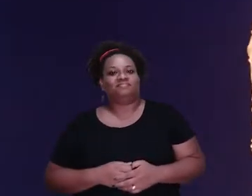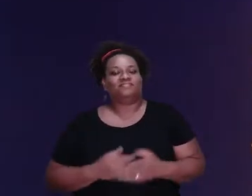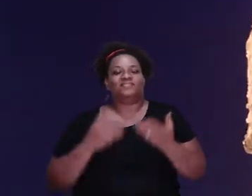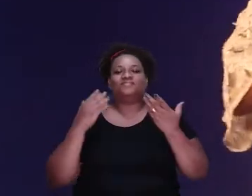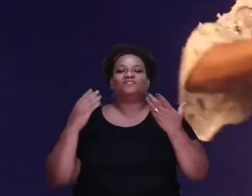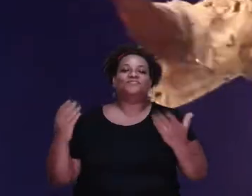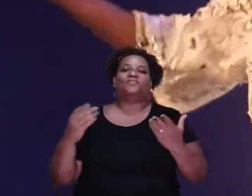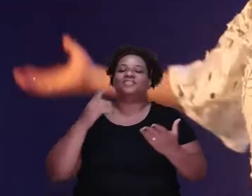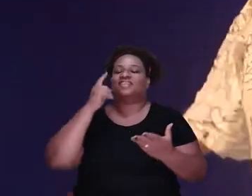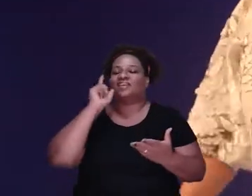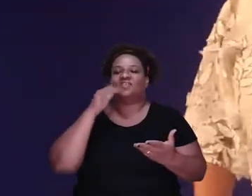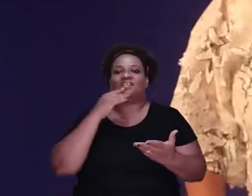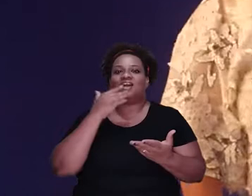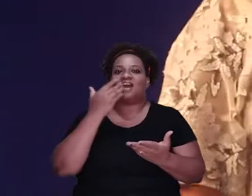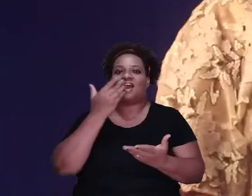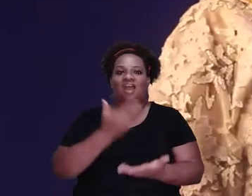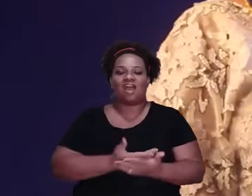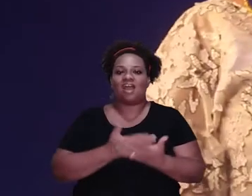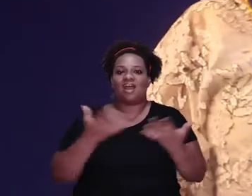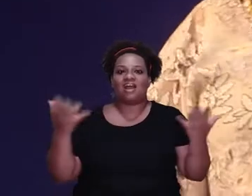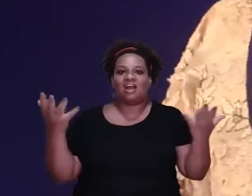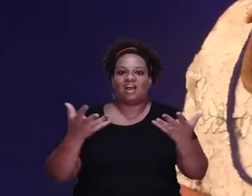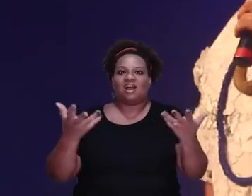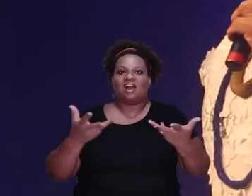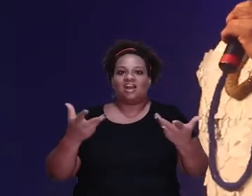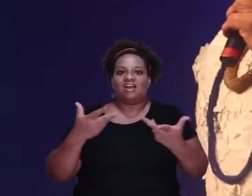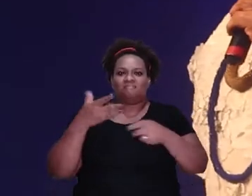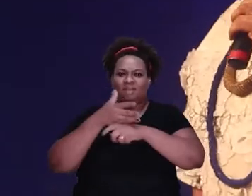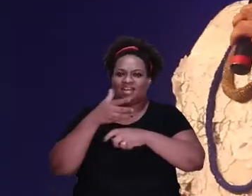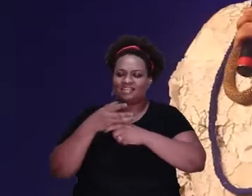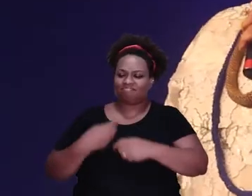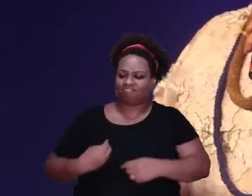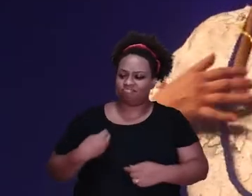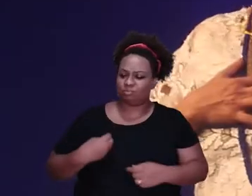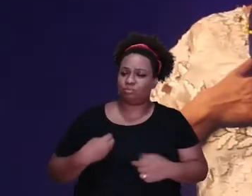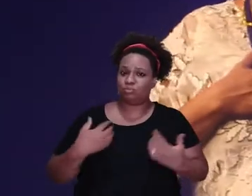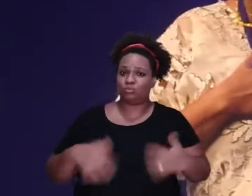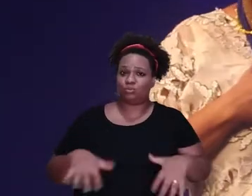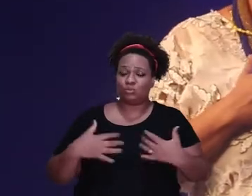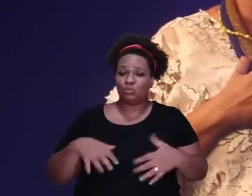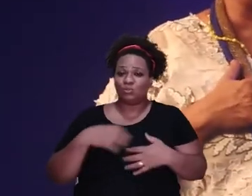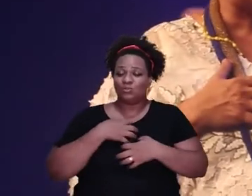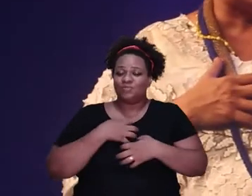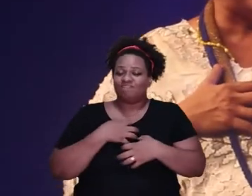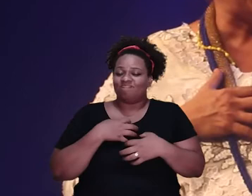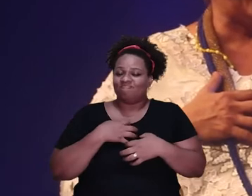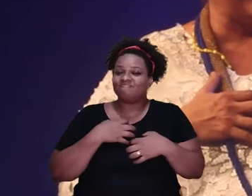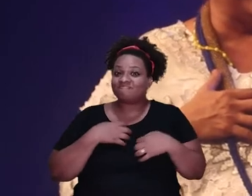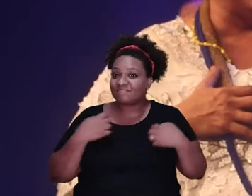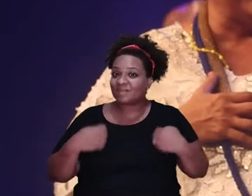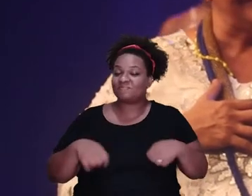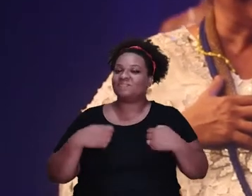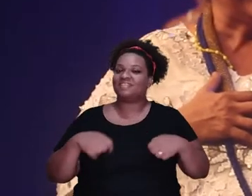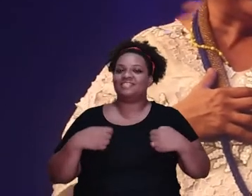e você nos encantou ontem com a sua participação e eu senti uma necessidade